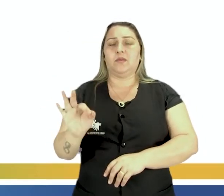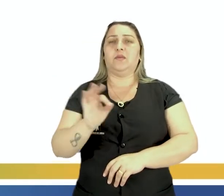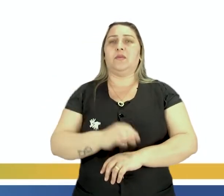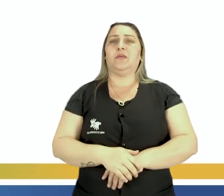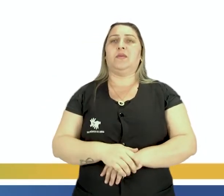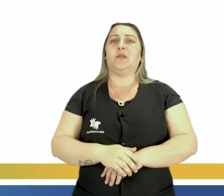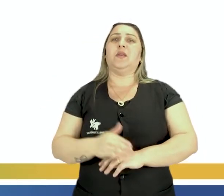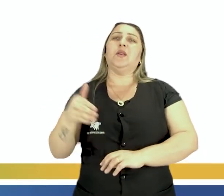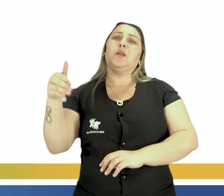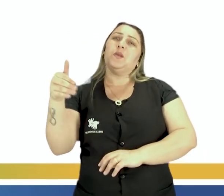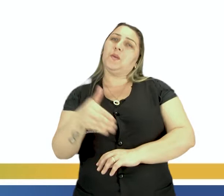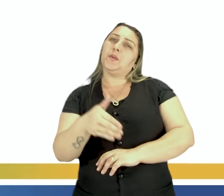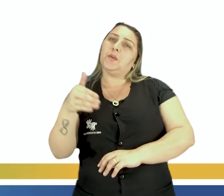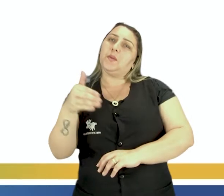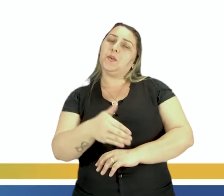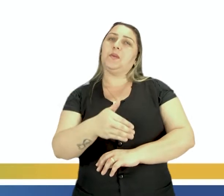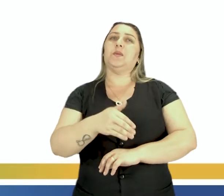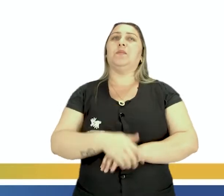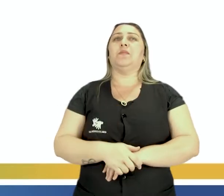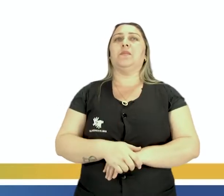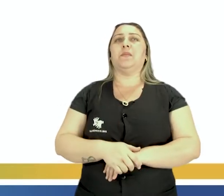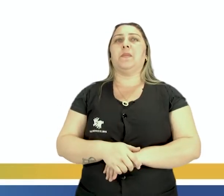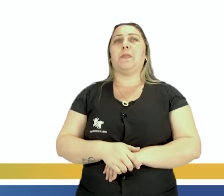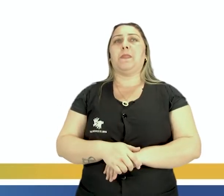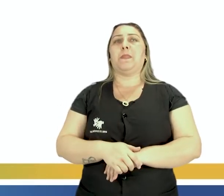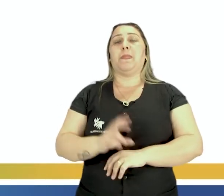Often, frequentemente.